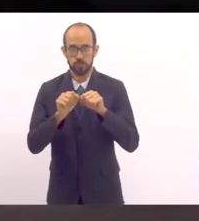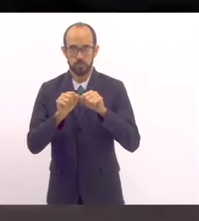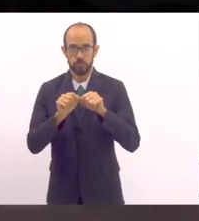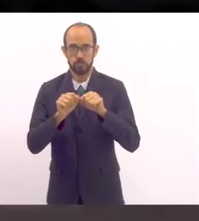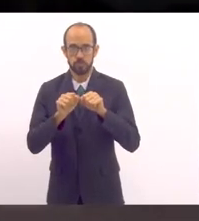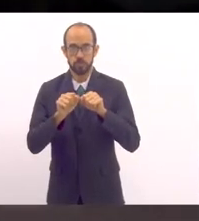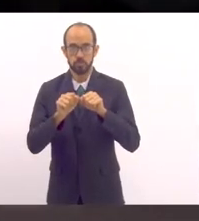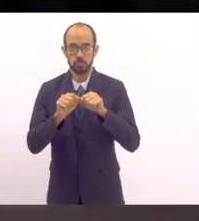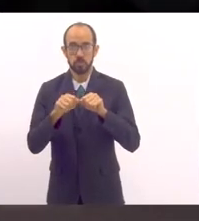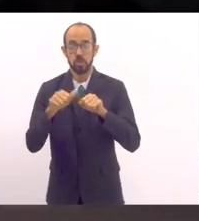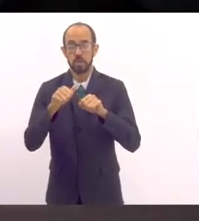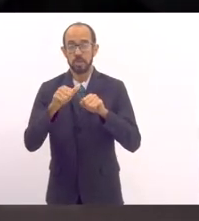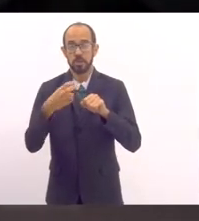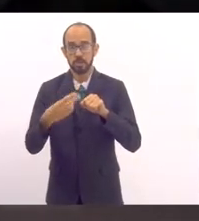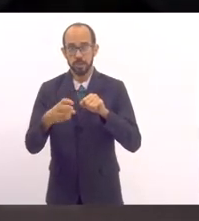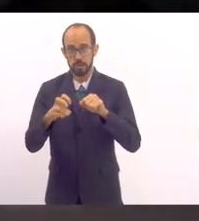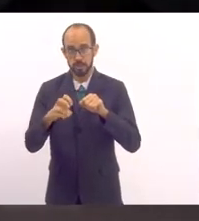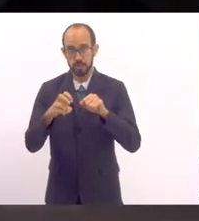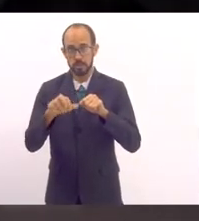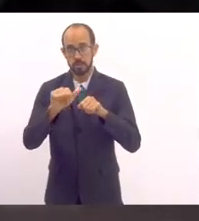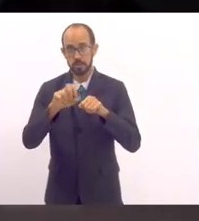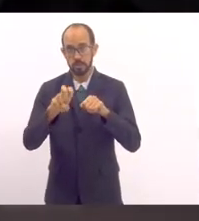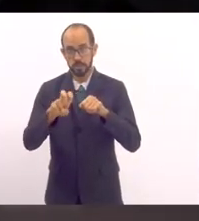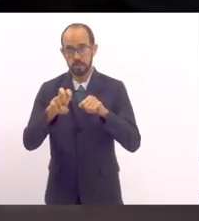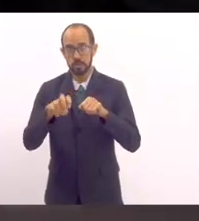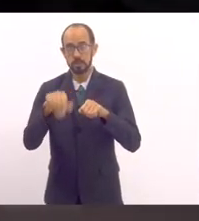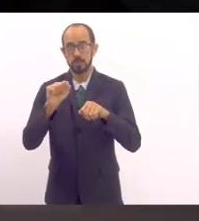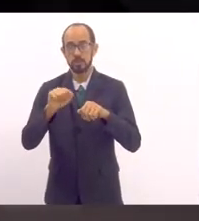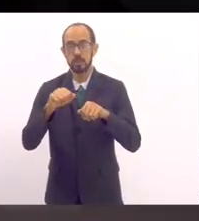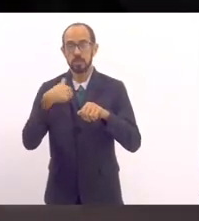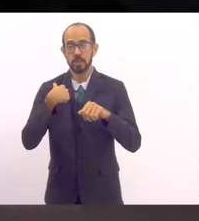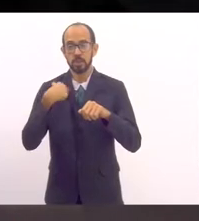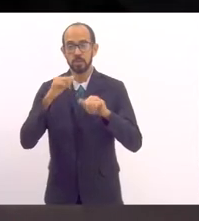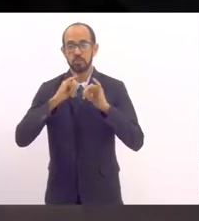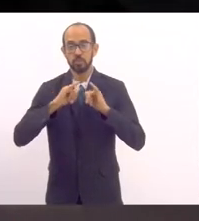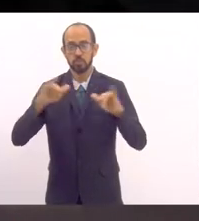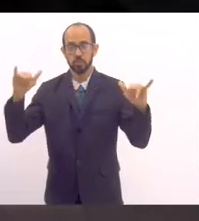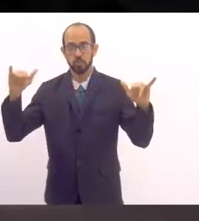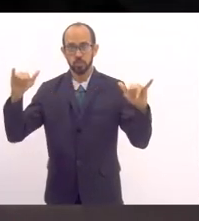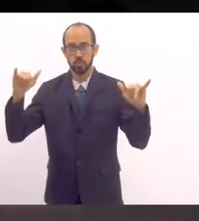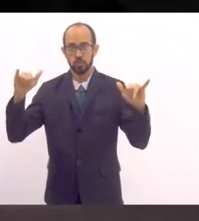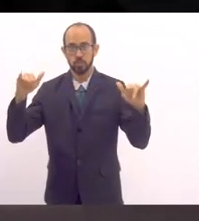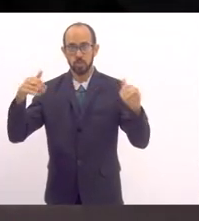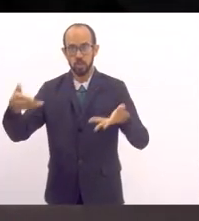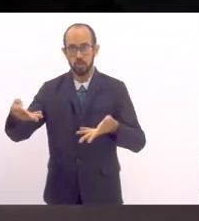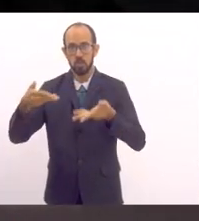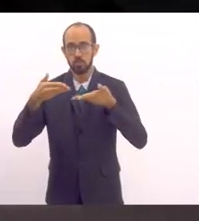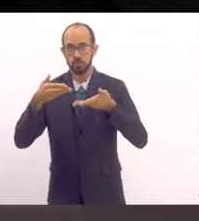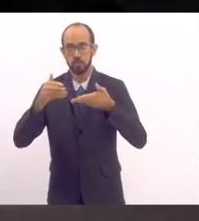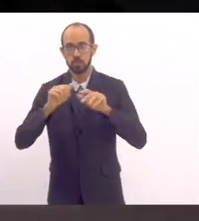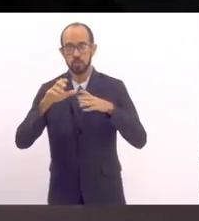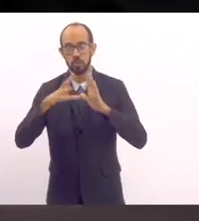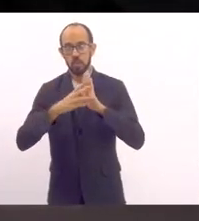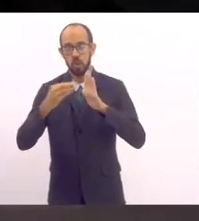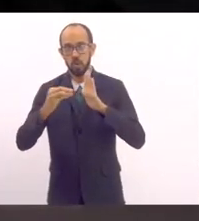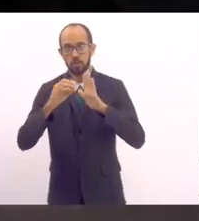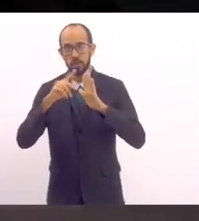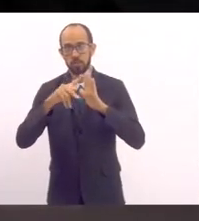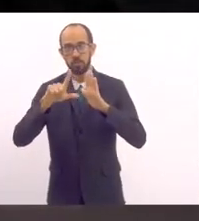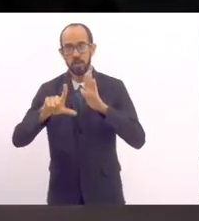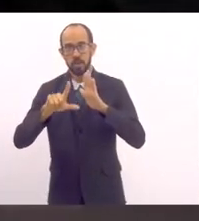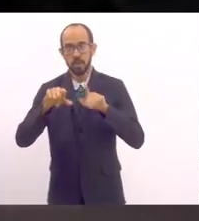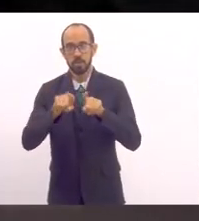No dia 15, no edital publicado, divulguei o convite com cópia do projeto e das